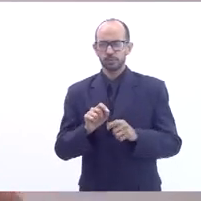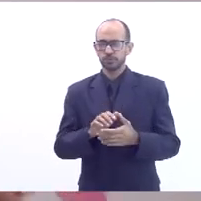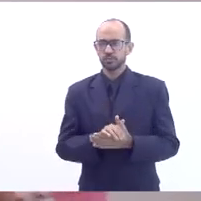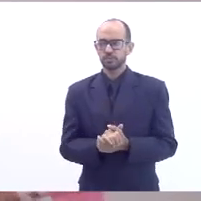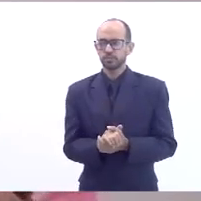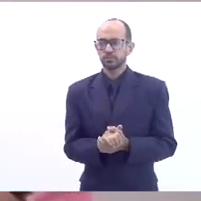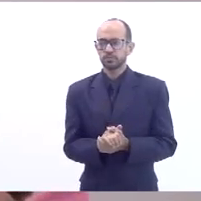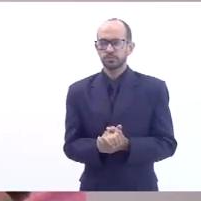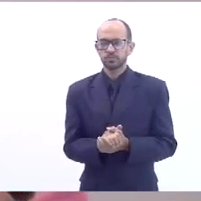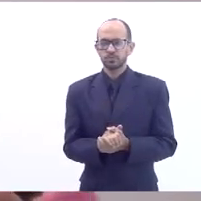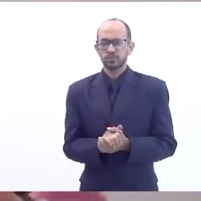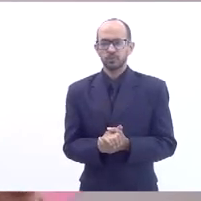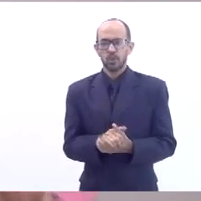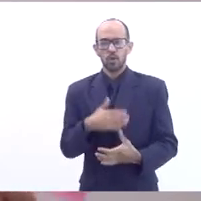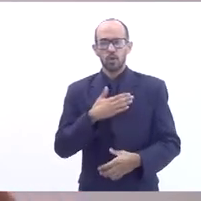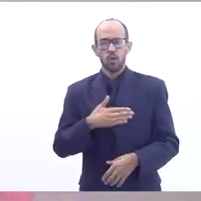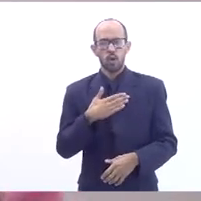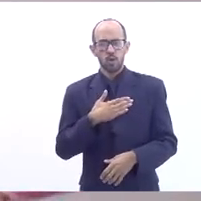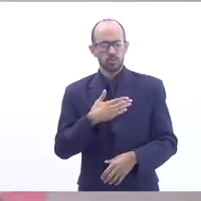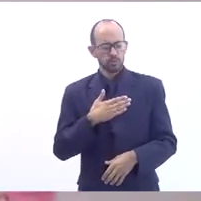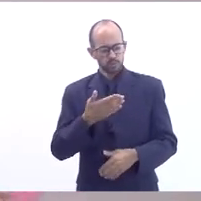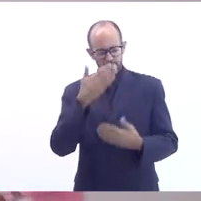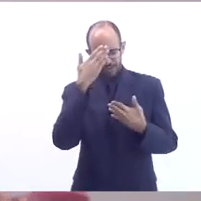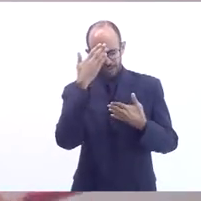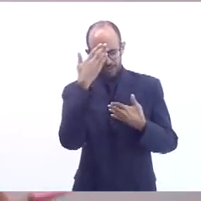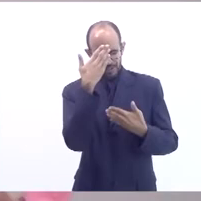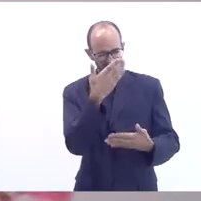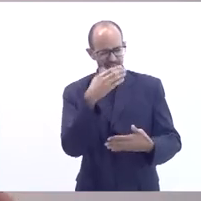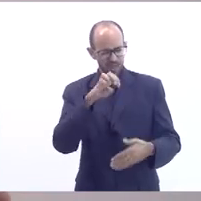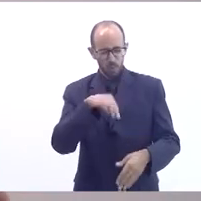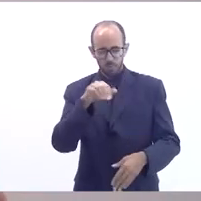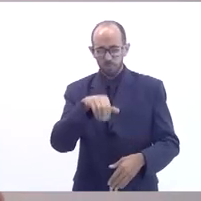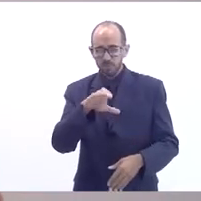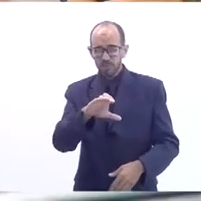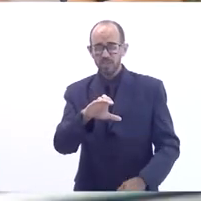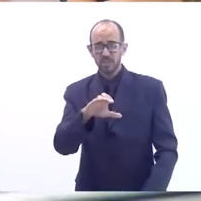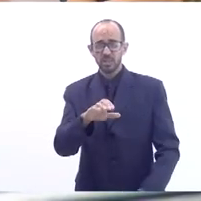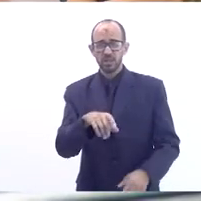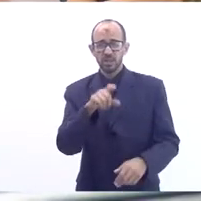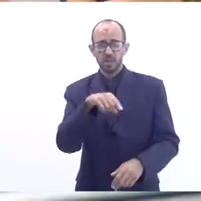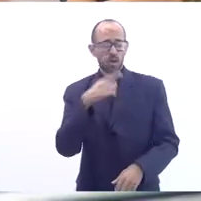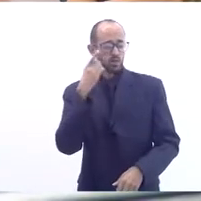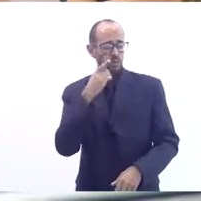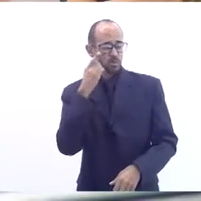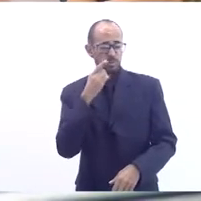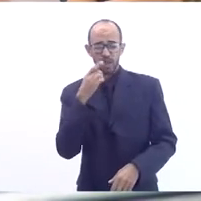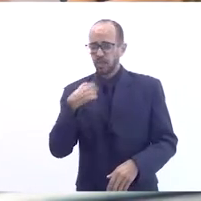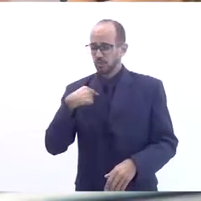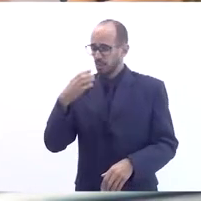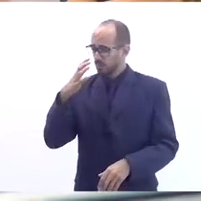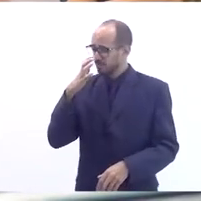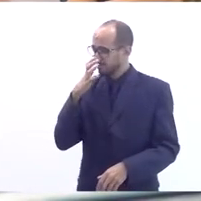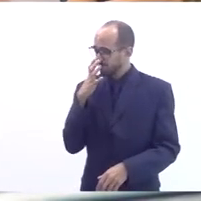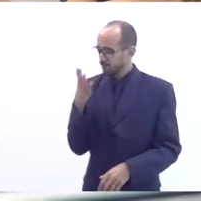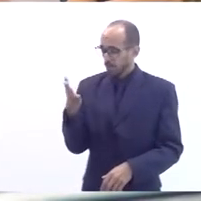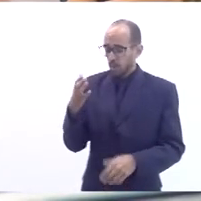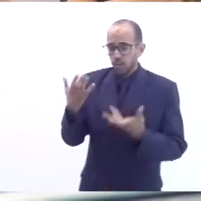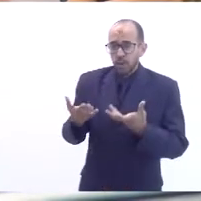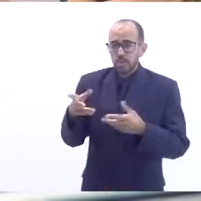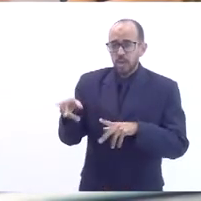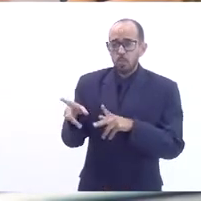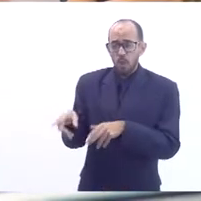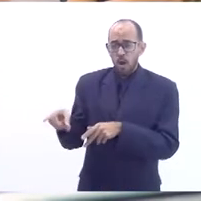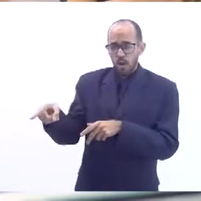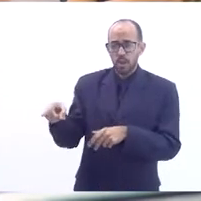eu sempre quero gosto de agradecer o minc um deputado que eu admiro quero ser igual a ele quando